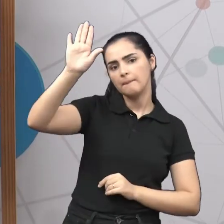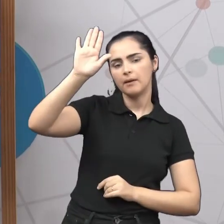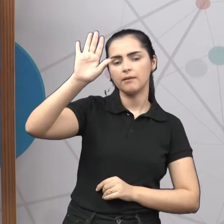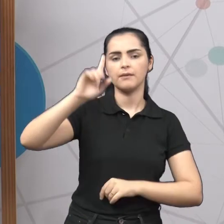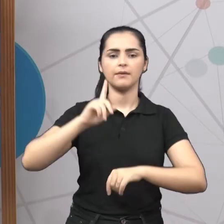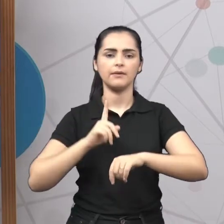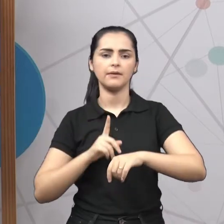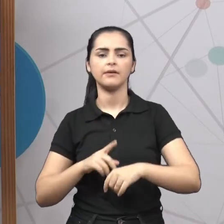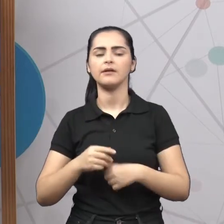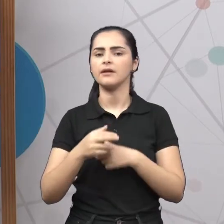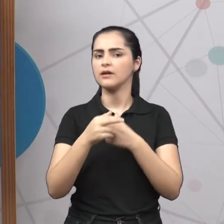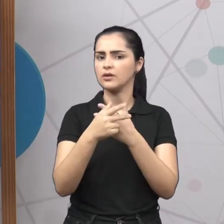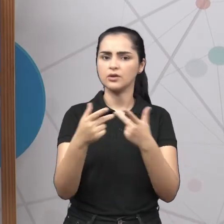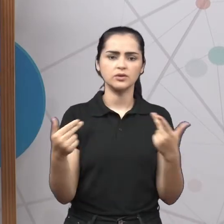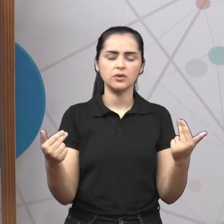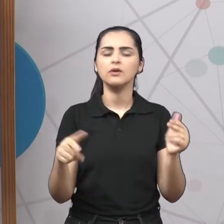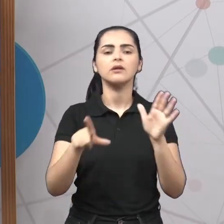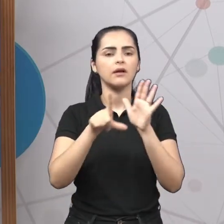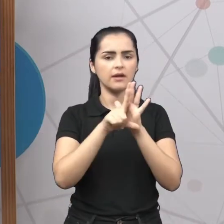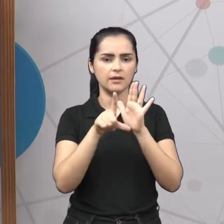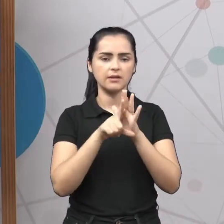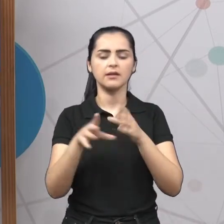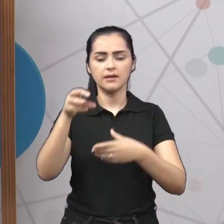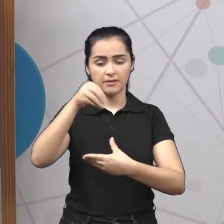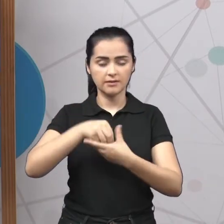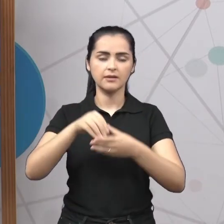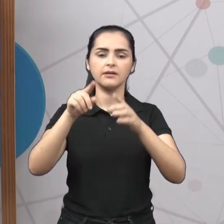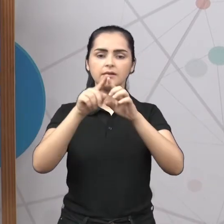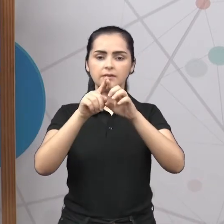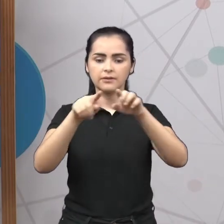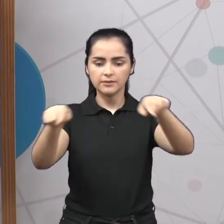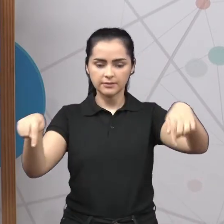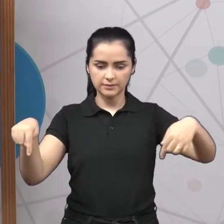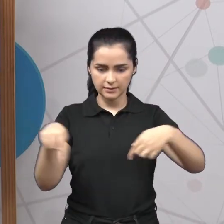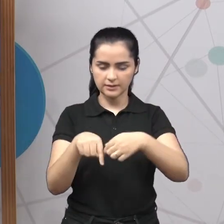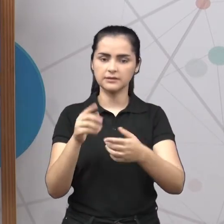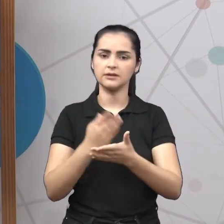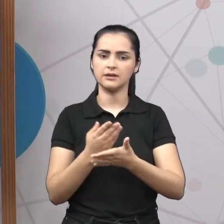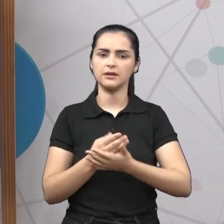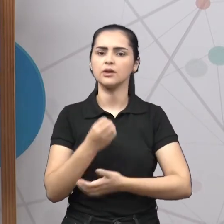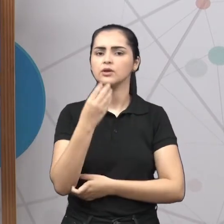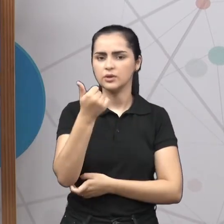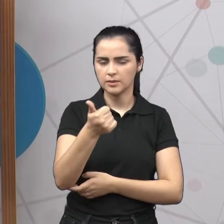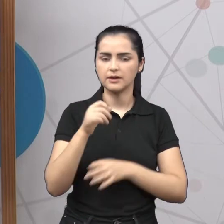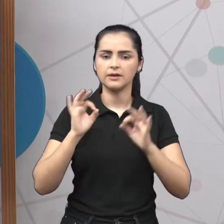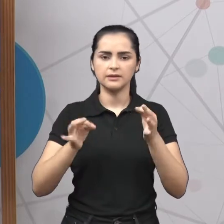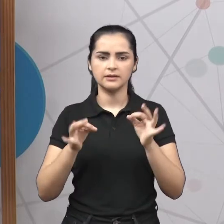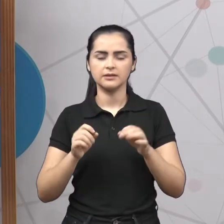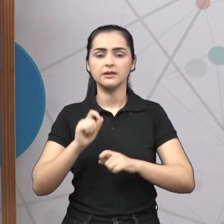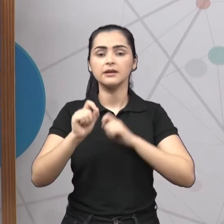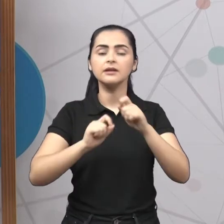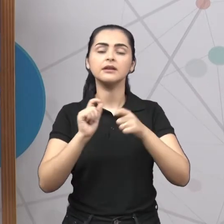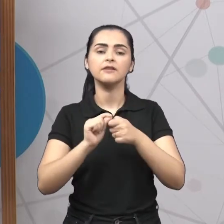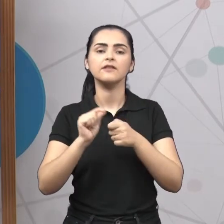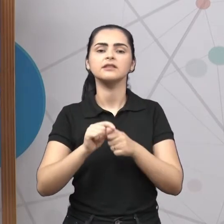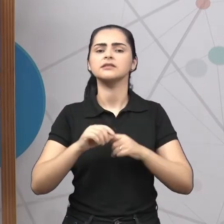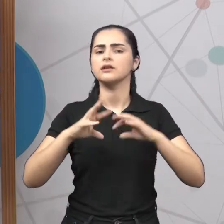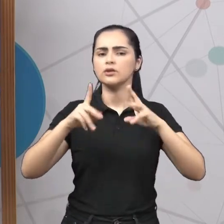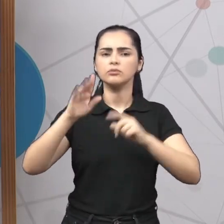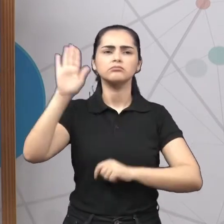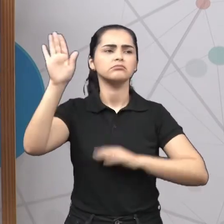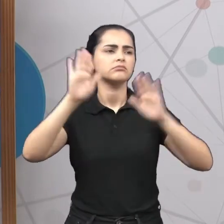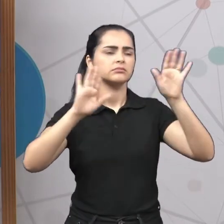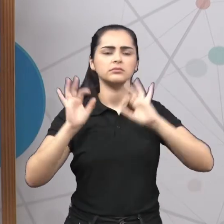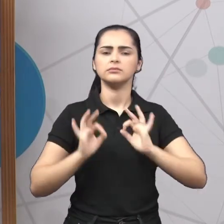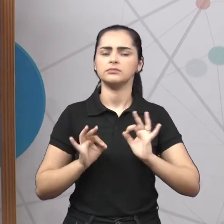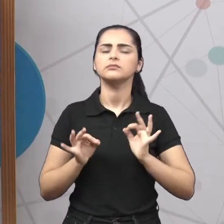Isso tudo é o quê? Isso tudo são leis impostas dentro da sala de aula. Aí você, tudo bem, tá certo. Quem vai cumprir? Todo mundo levanta a mão que